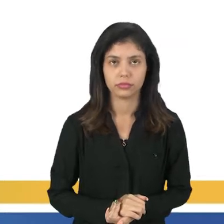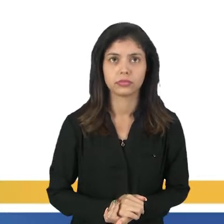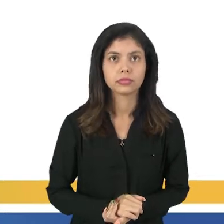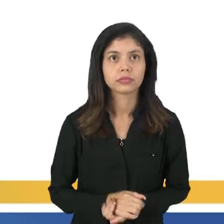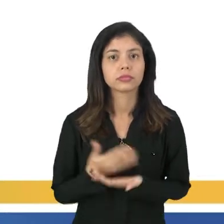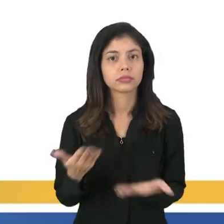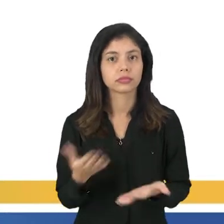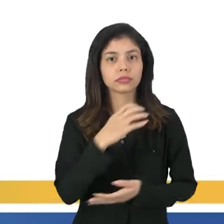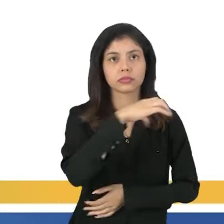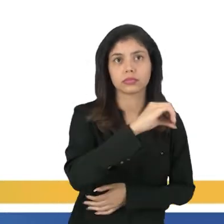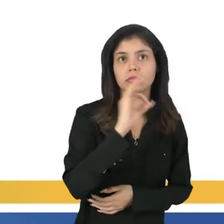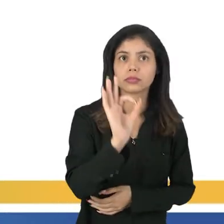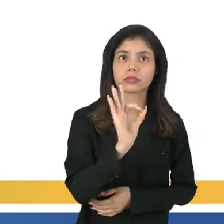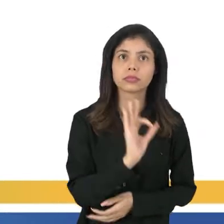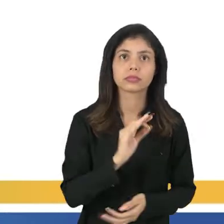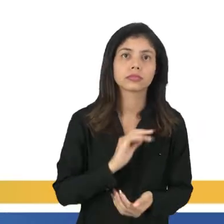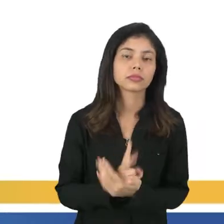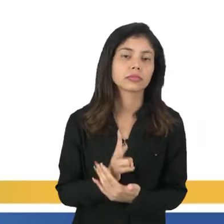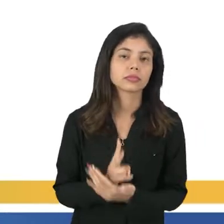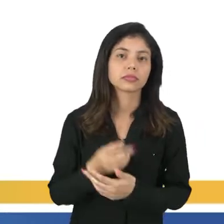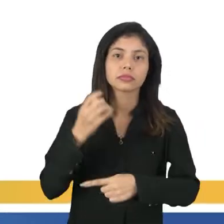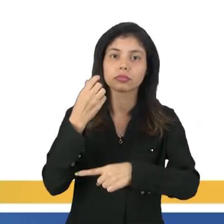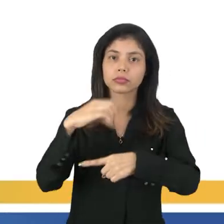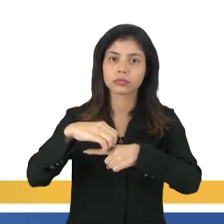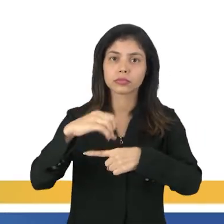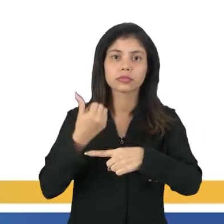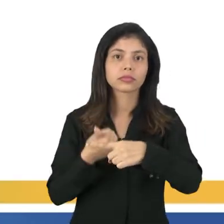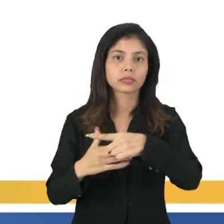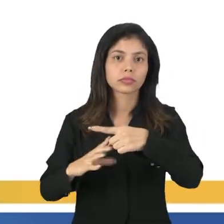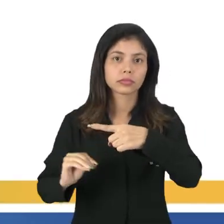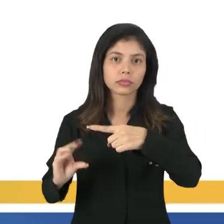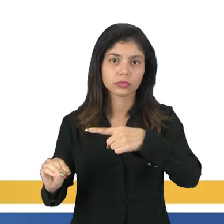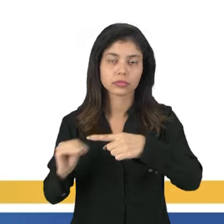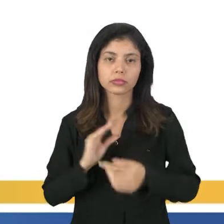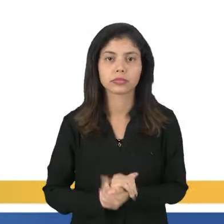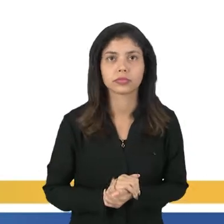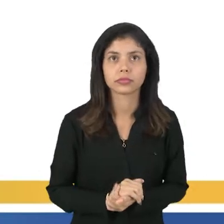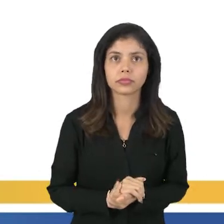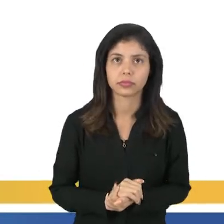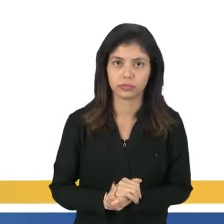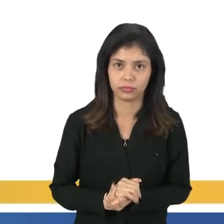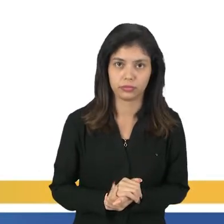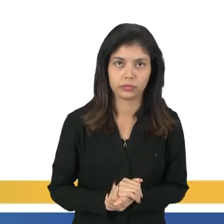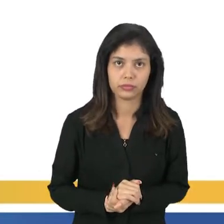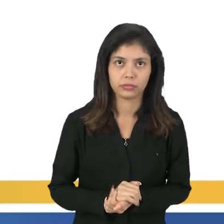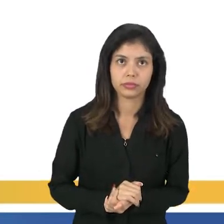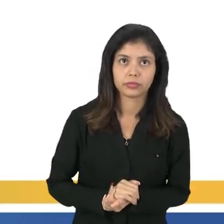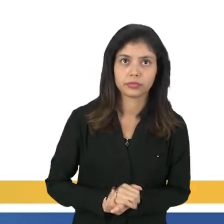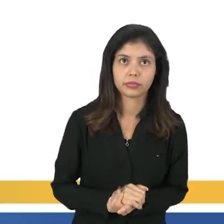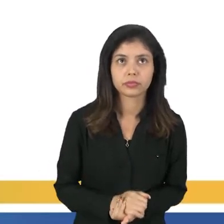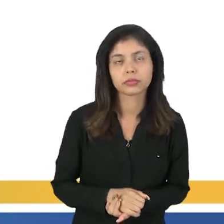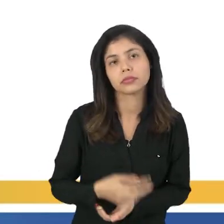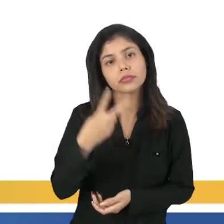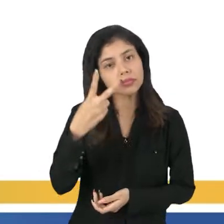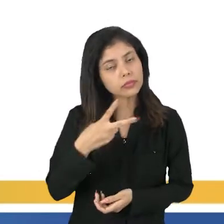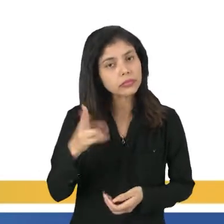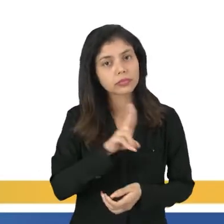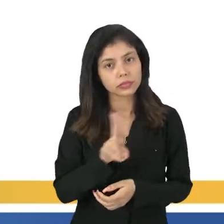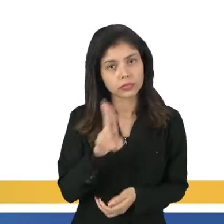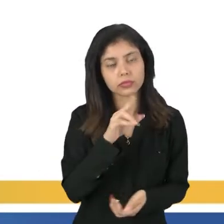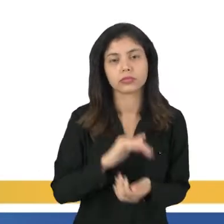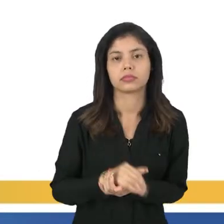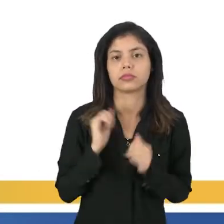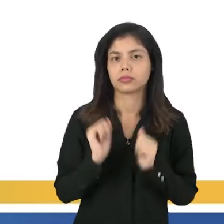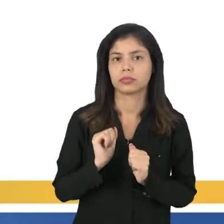1/4. E 9% é o mesmo que 9 sobre 100, ou 9 centésimos, tá? Que são as duas nomenclaturas que a gente